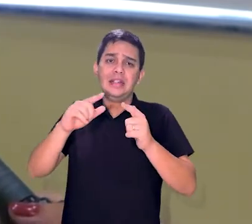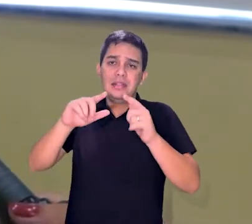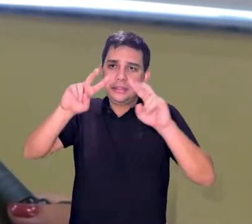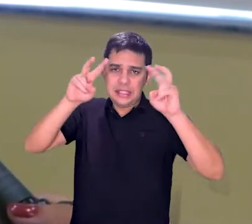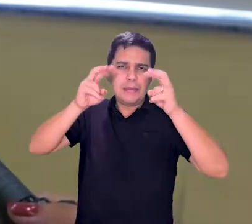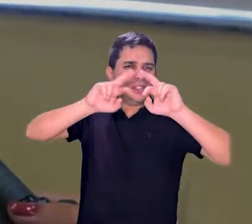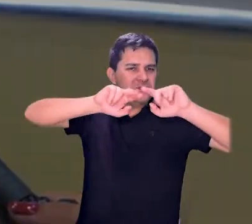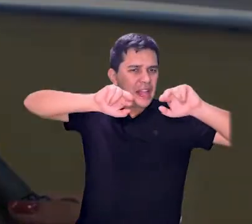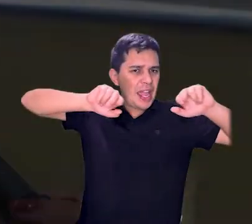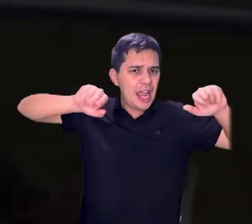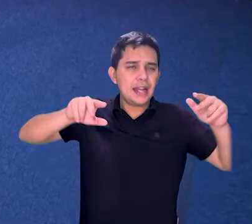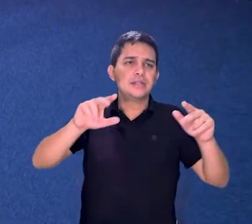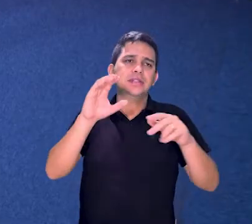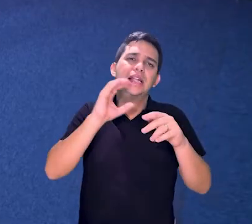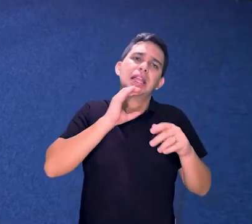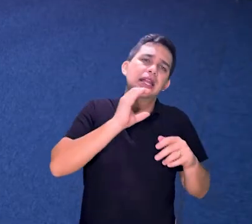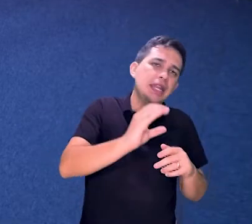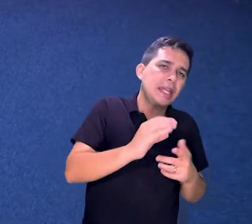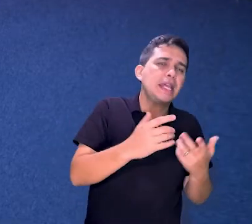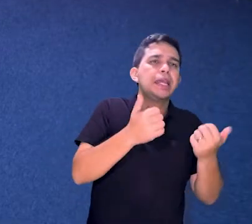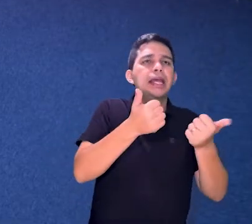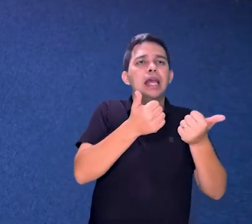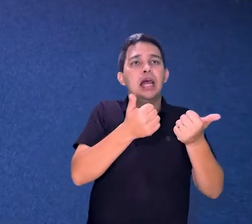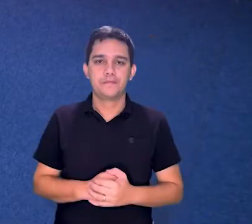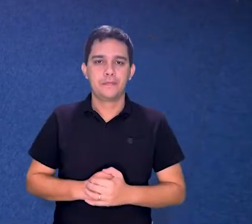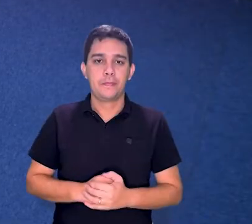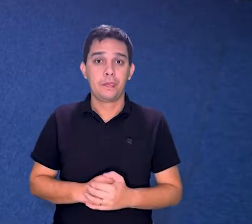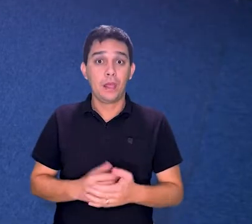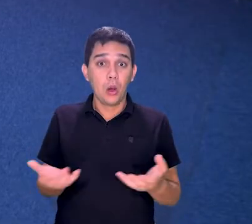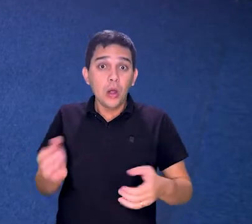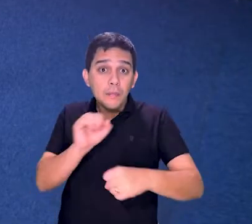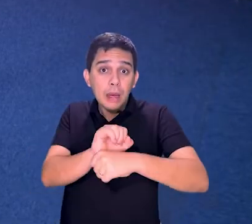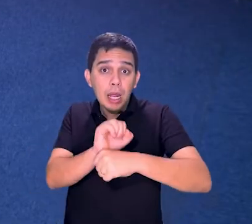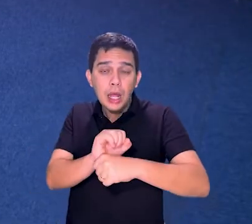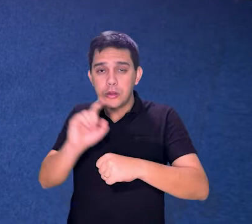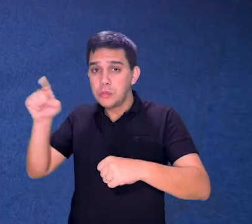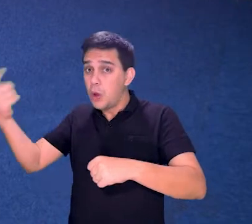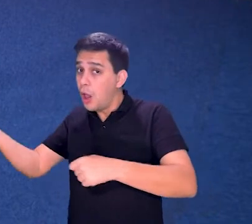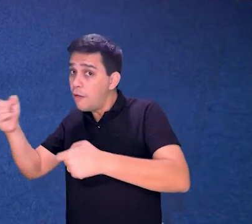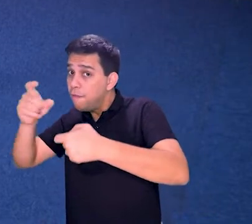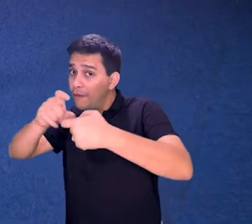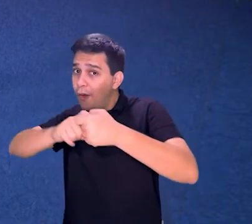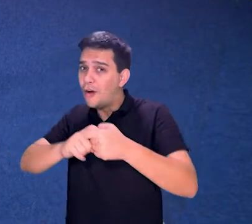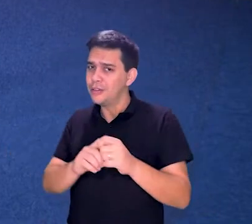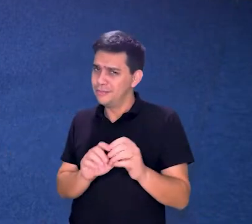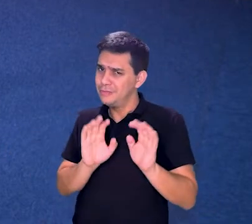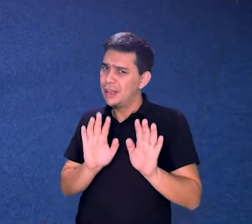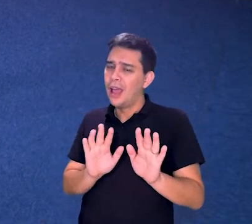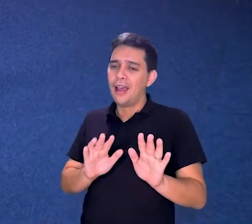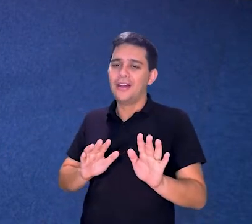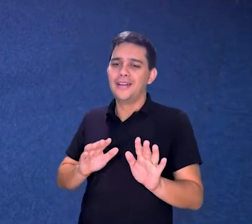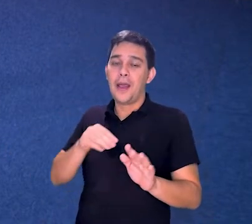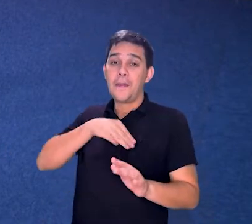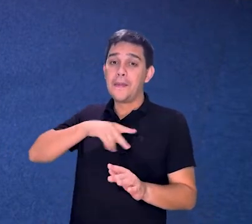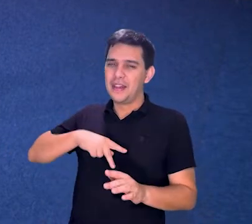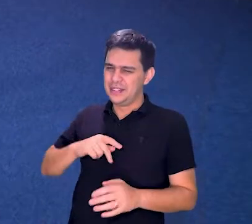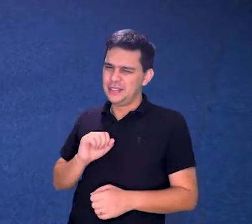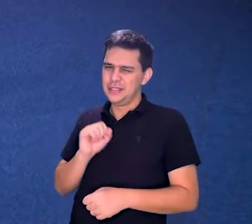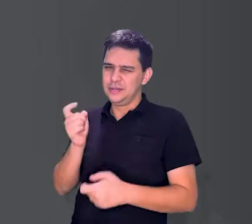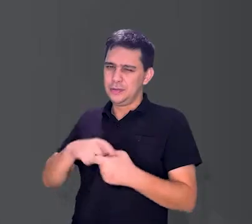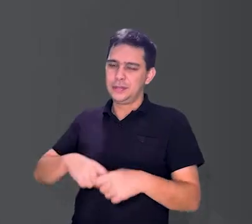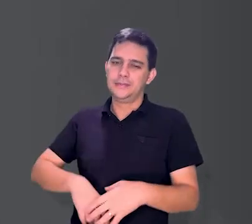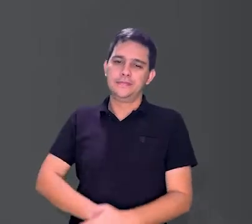várias questões de cidadania. E nós vamos para um rápido intervalo. Não saia daí, o MP Cidadão volta